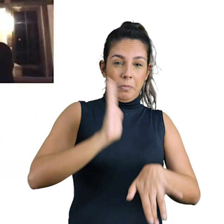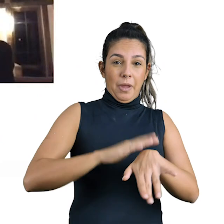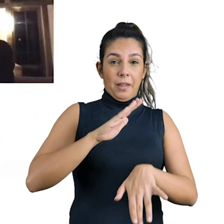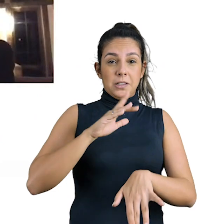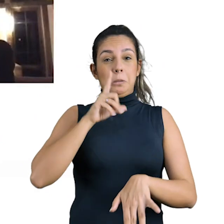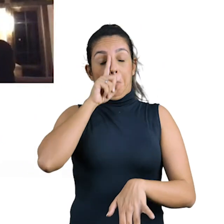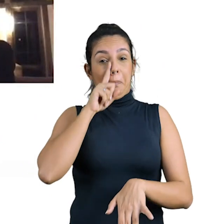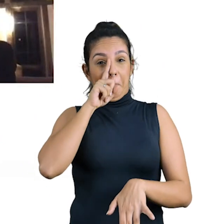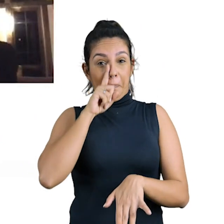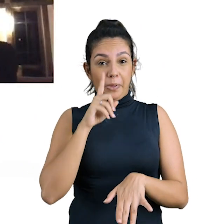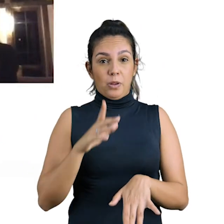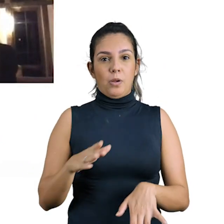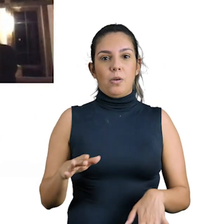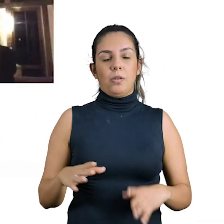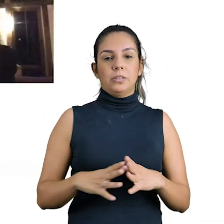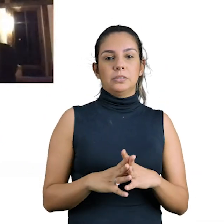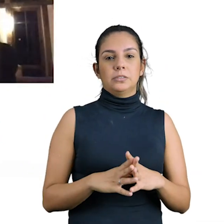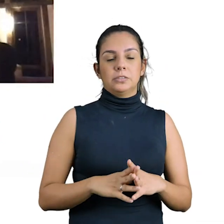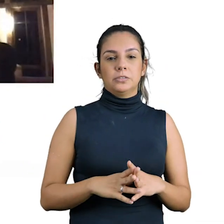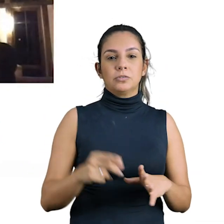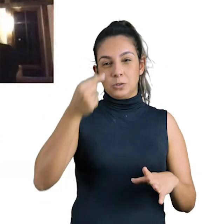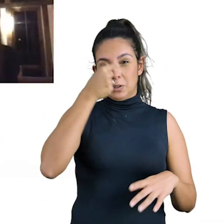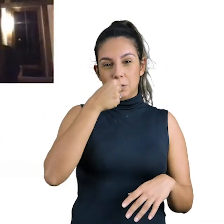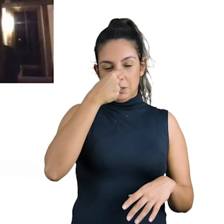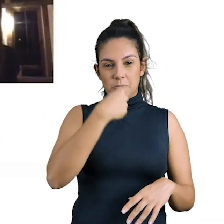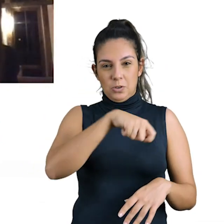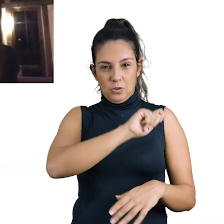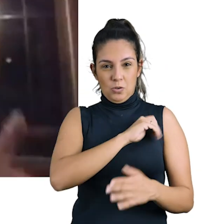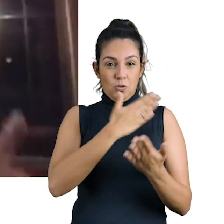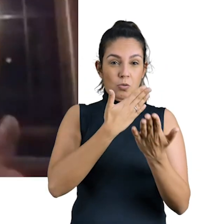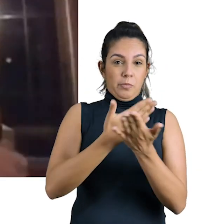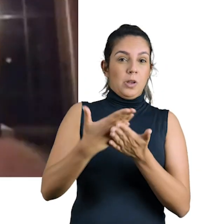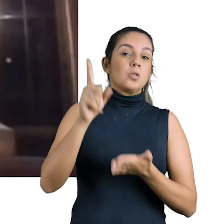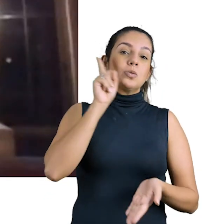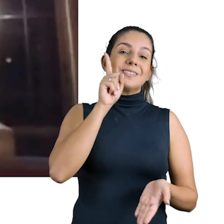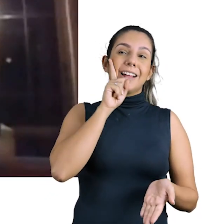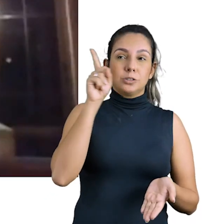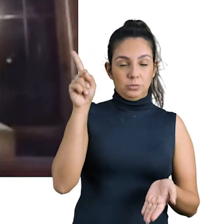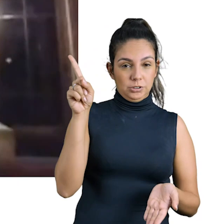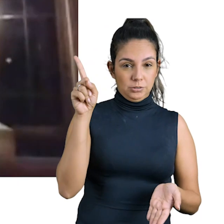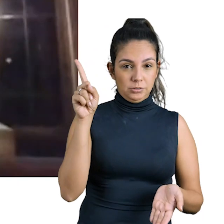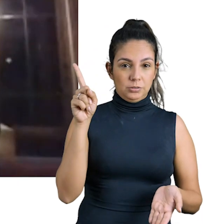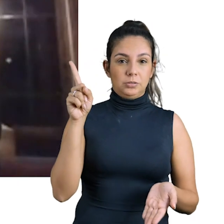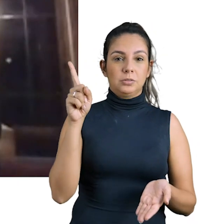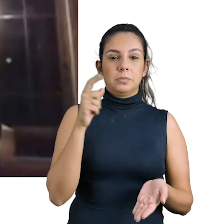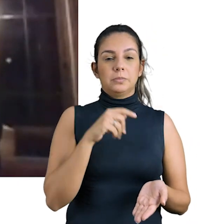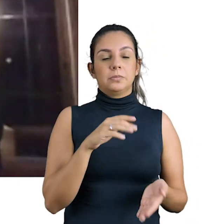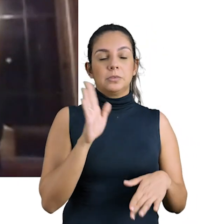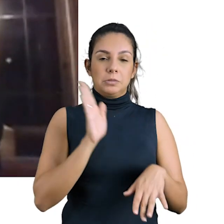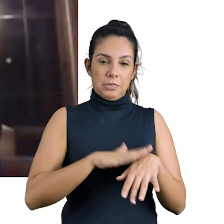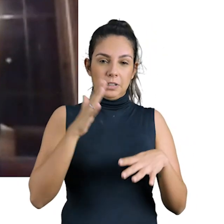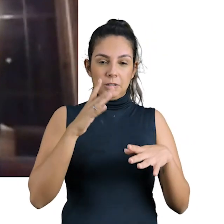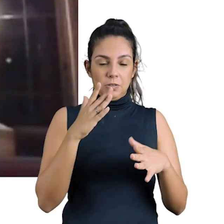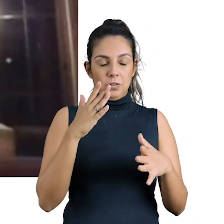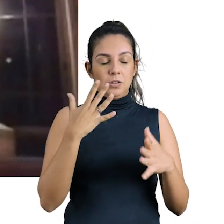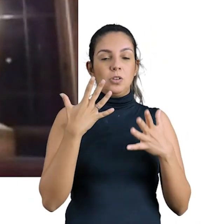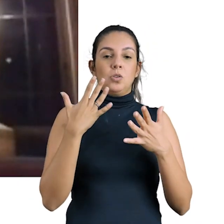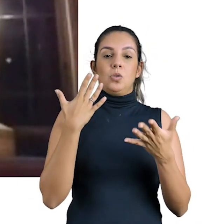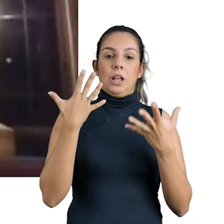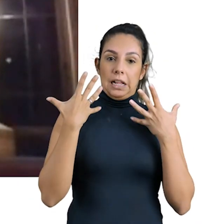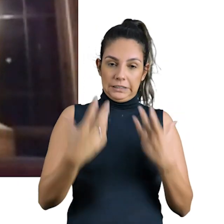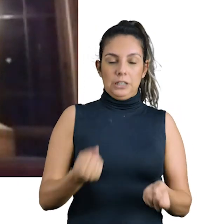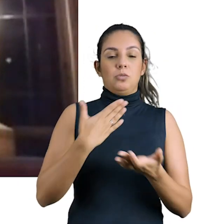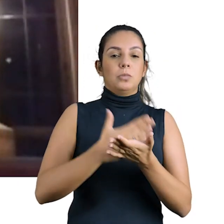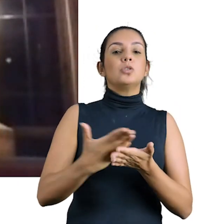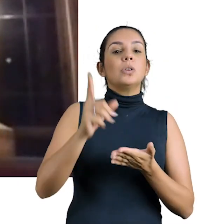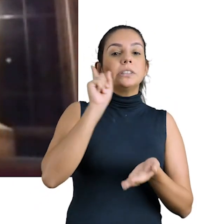mais violenta. No caso da gripe espanhola, ela começou nos Estados Unidos, existem várias teorias, né? A mais aceita é que ela teria